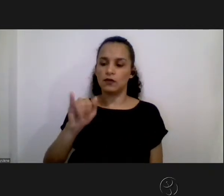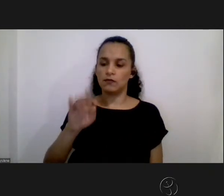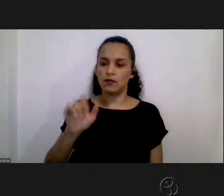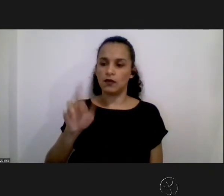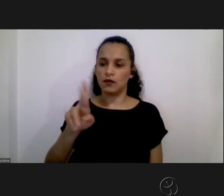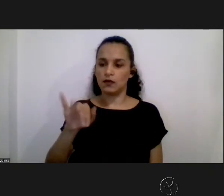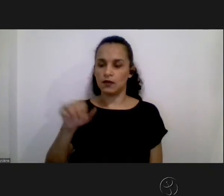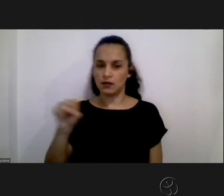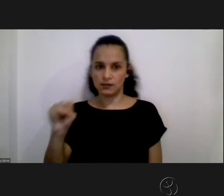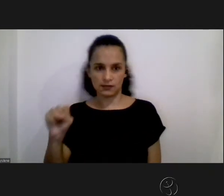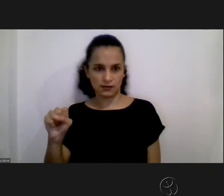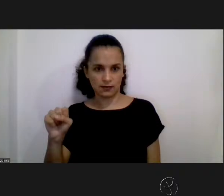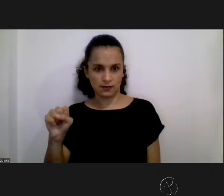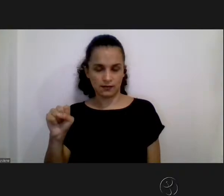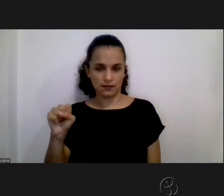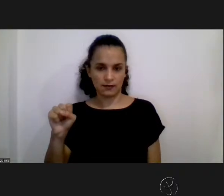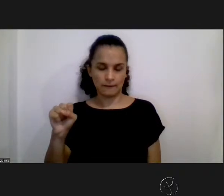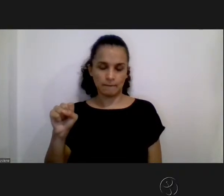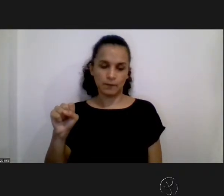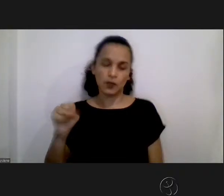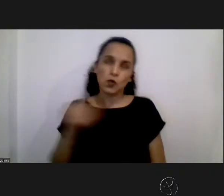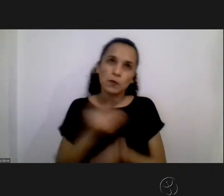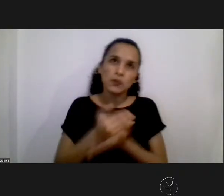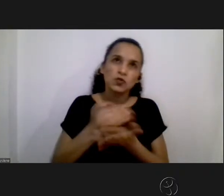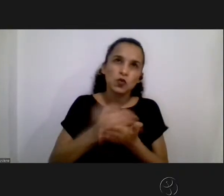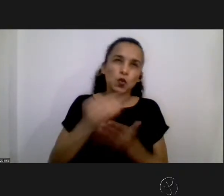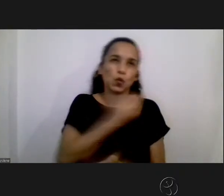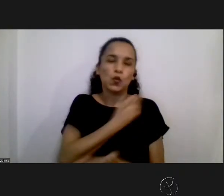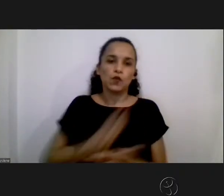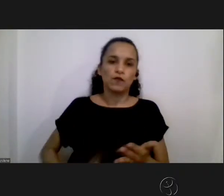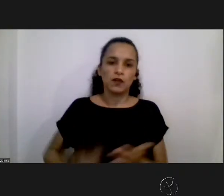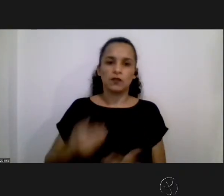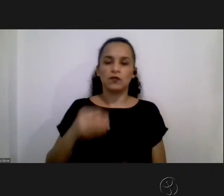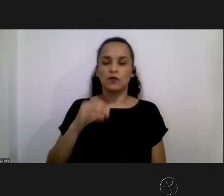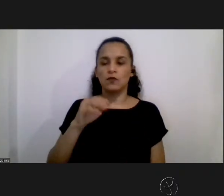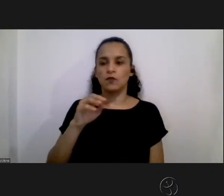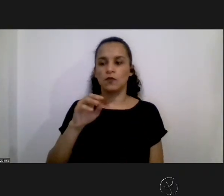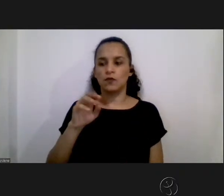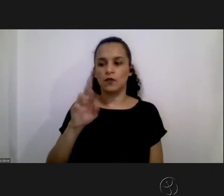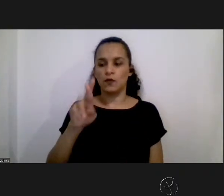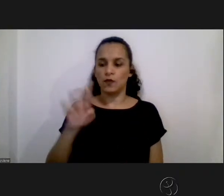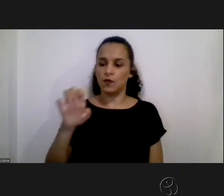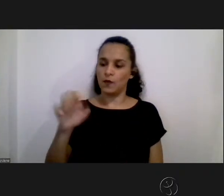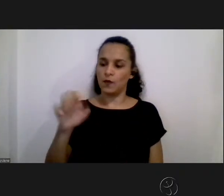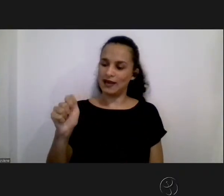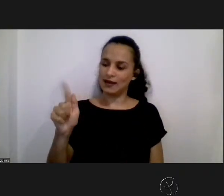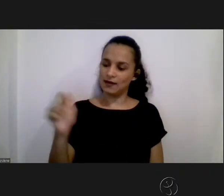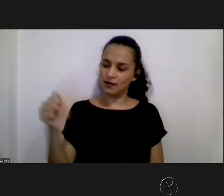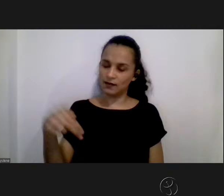desde os governos de Ronald Reagan e Margaret Thatcher,